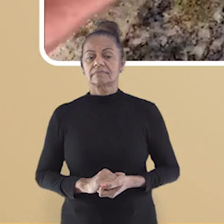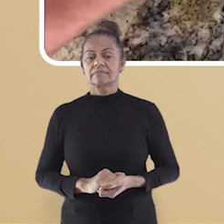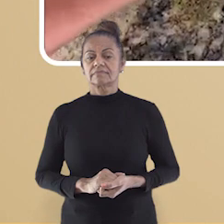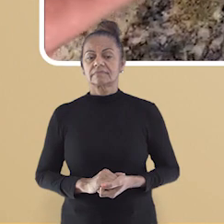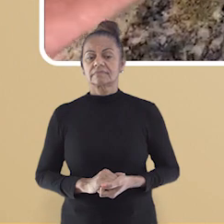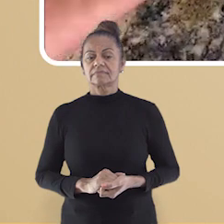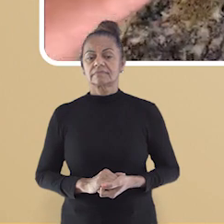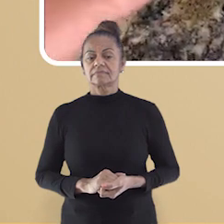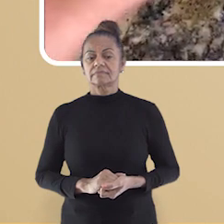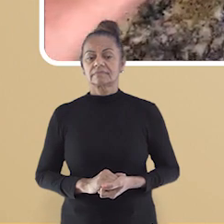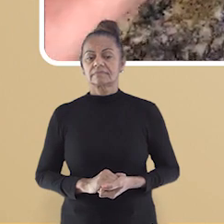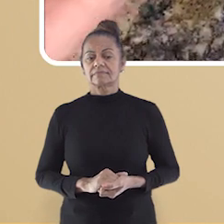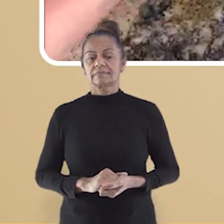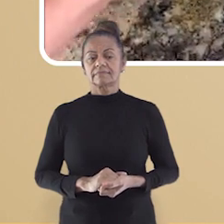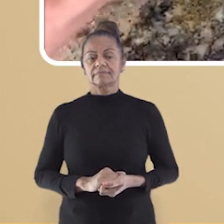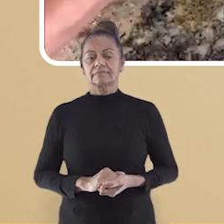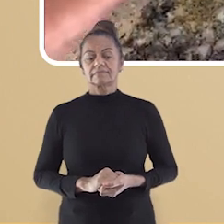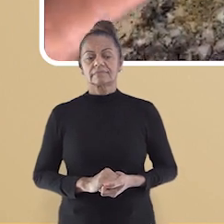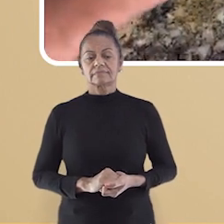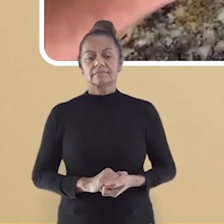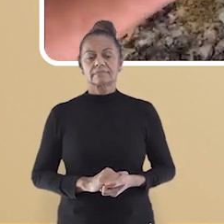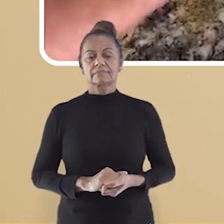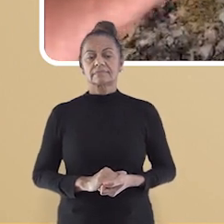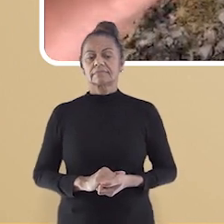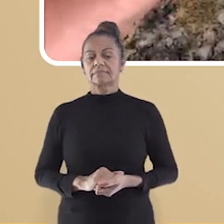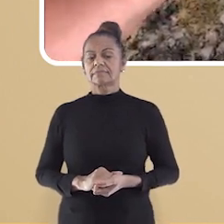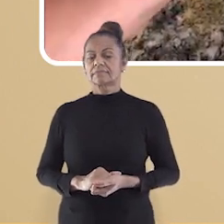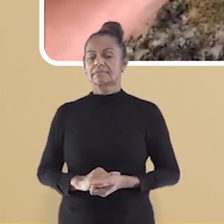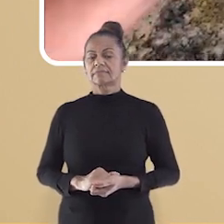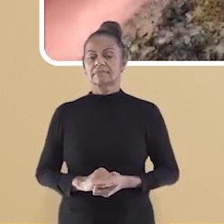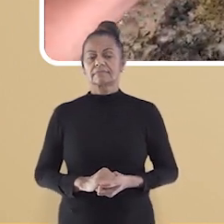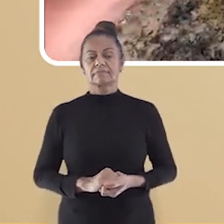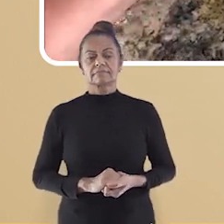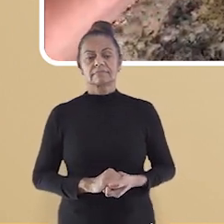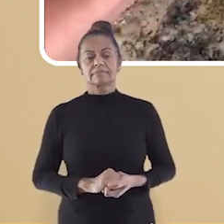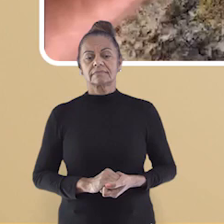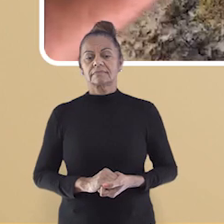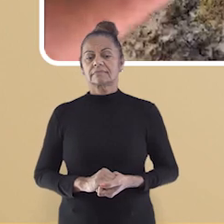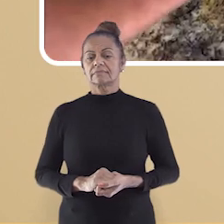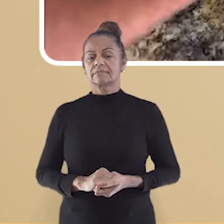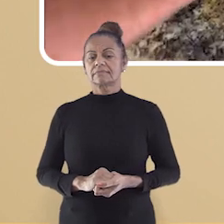439 gramas. Porque são